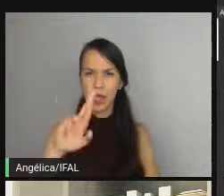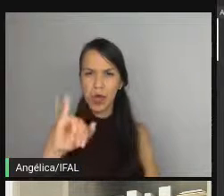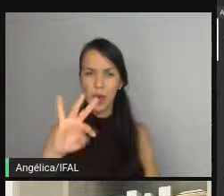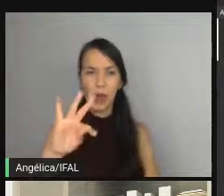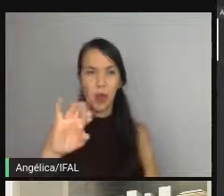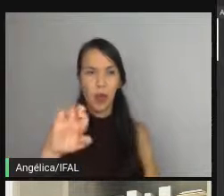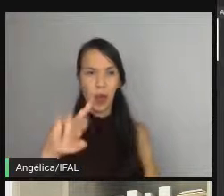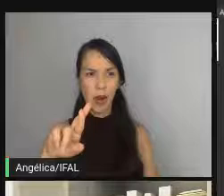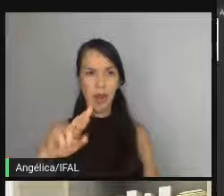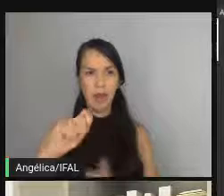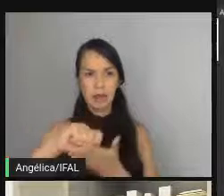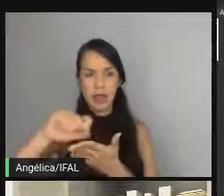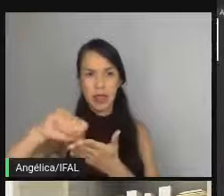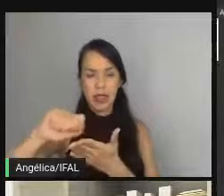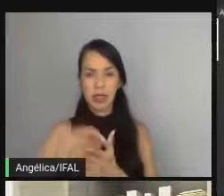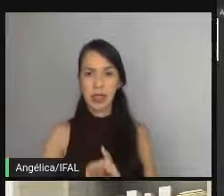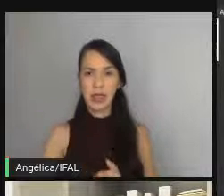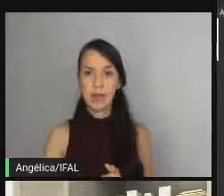o